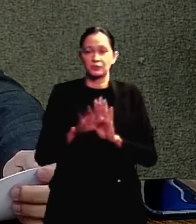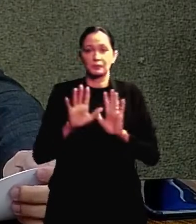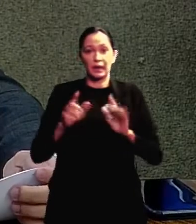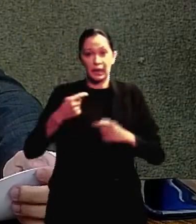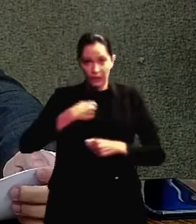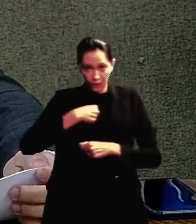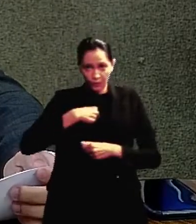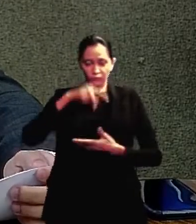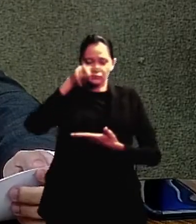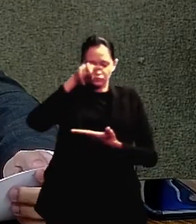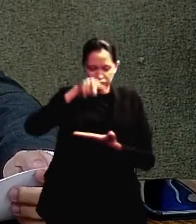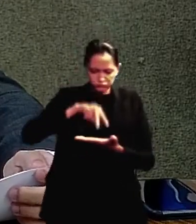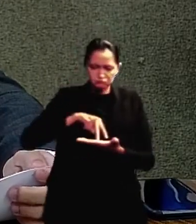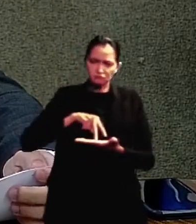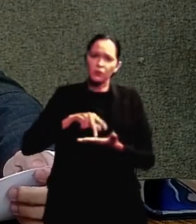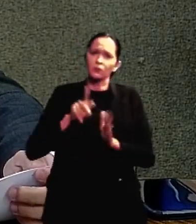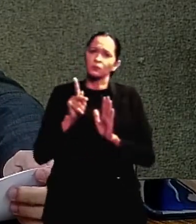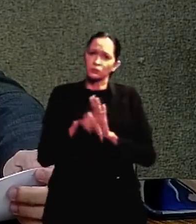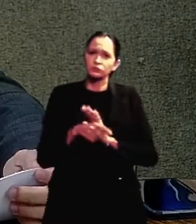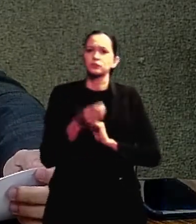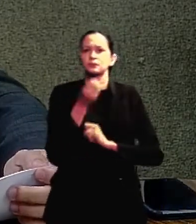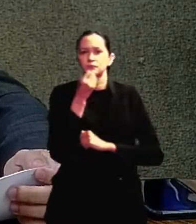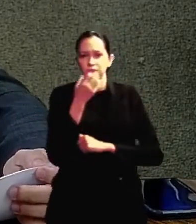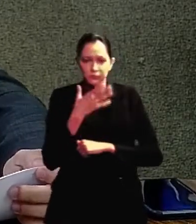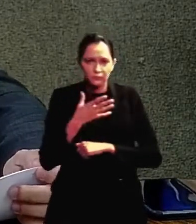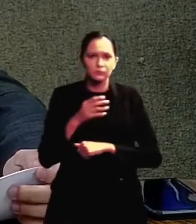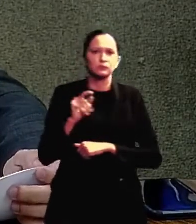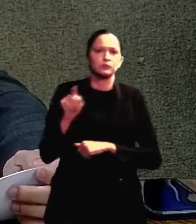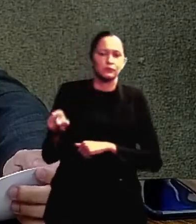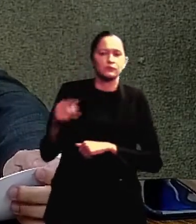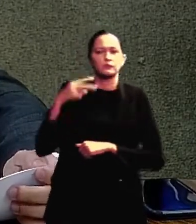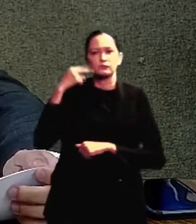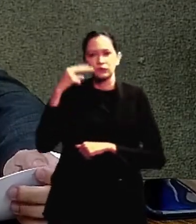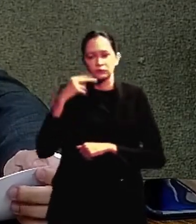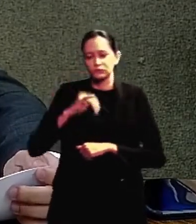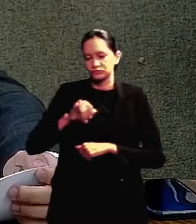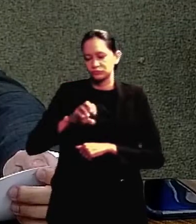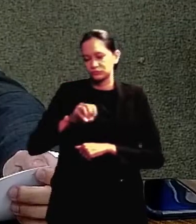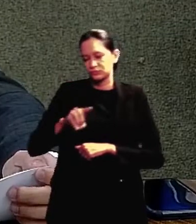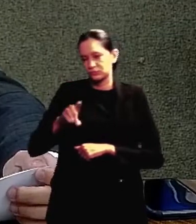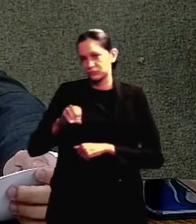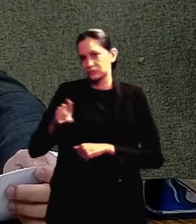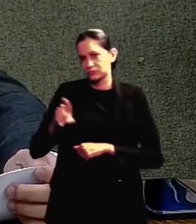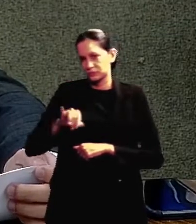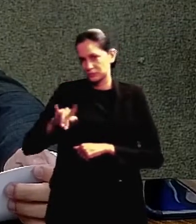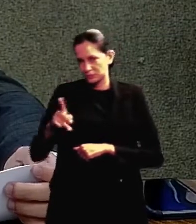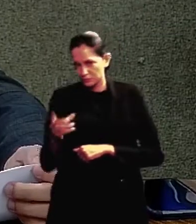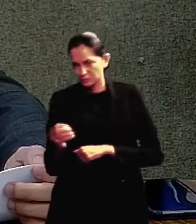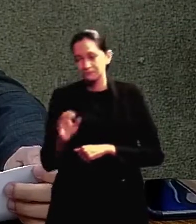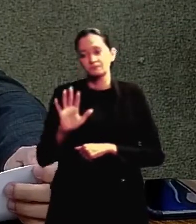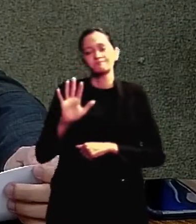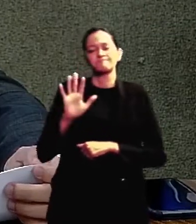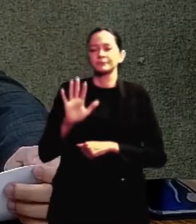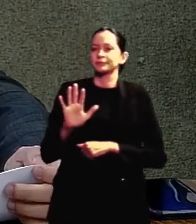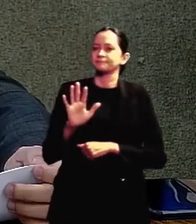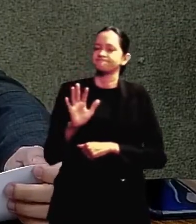apesar de ser um bom projeto, o vereador Joãozinho está propondo, mas, no entanto, eu